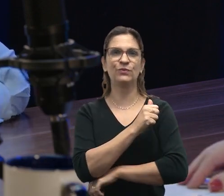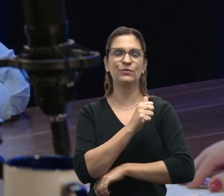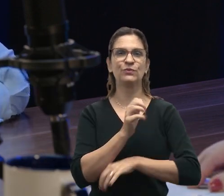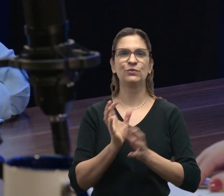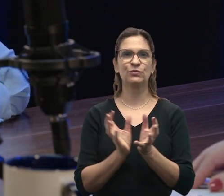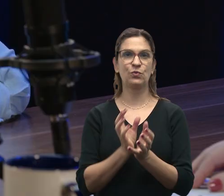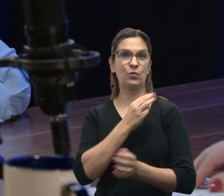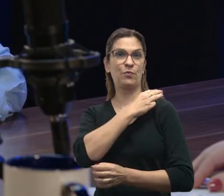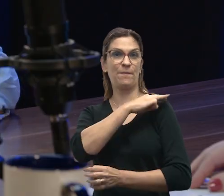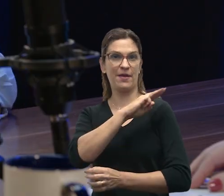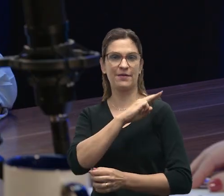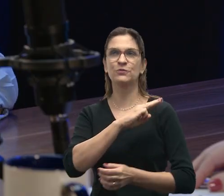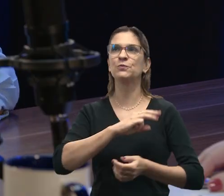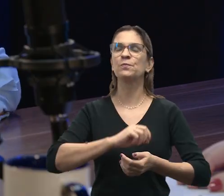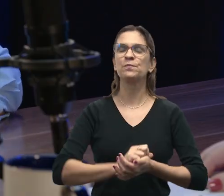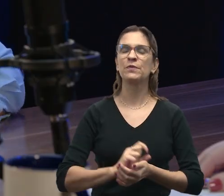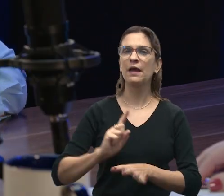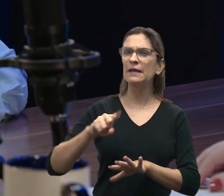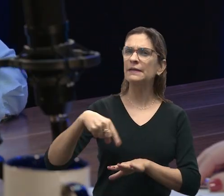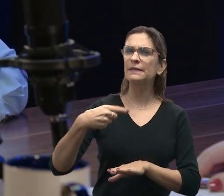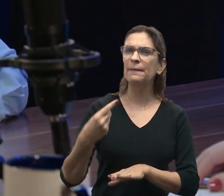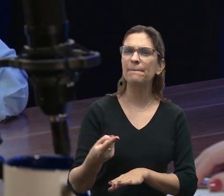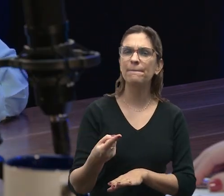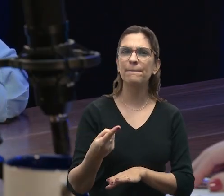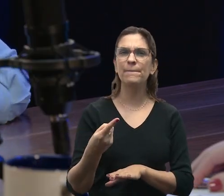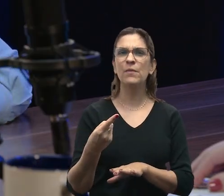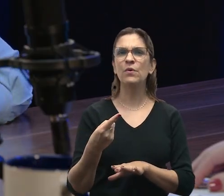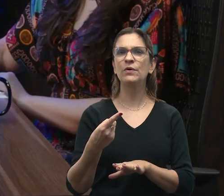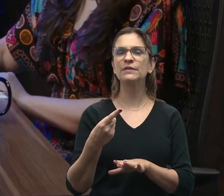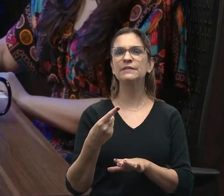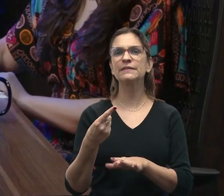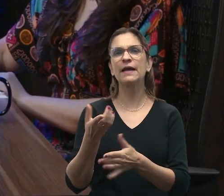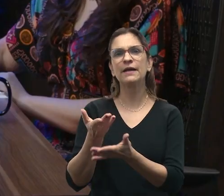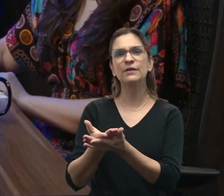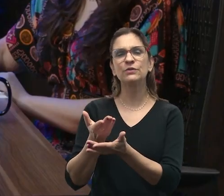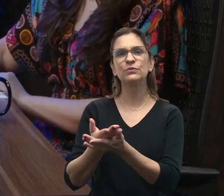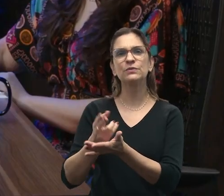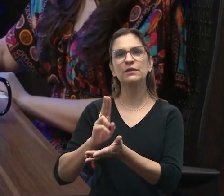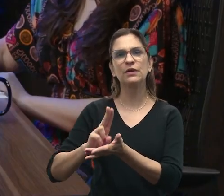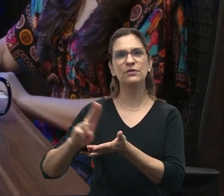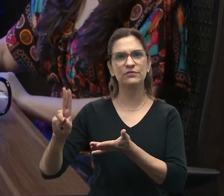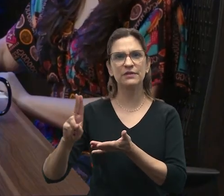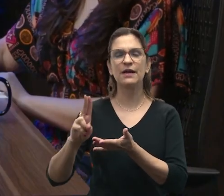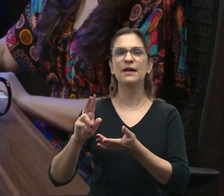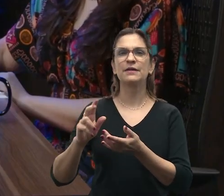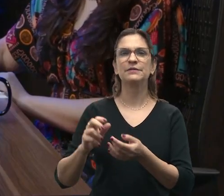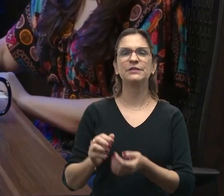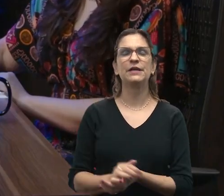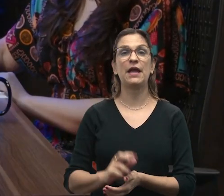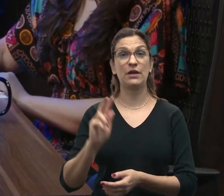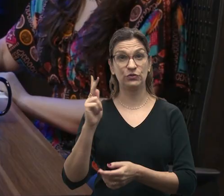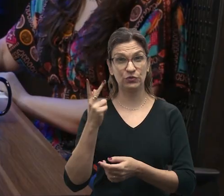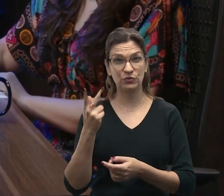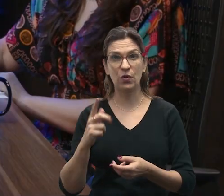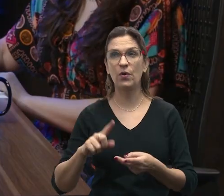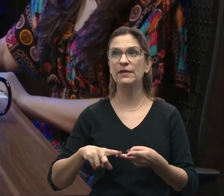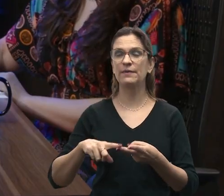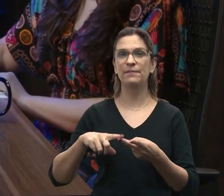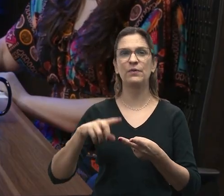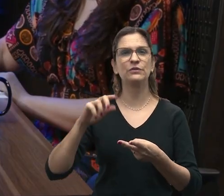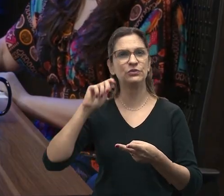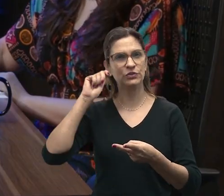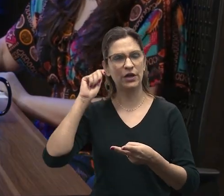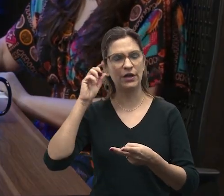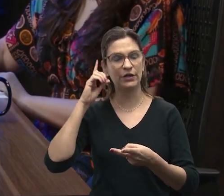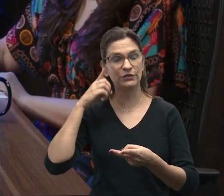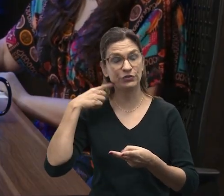nível médio. Aí depois fui para a faculdade, eu fiz primeiro o curso de História, depois fiz Direito. E em ambos os cursos também a gente teve